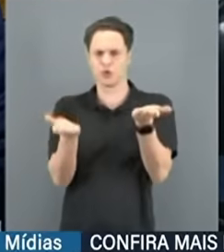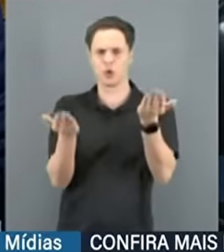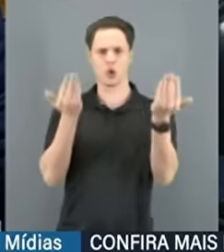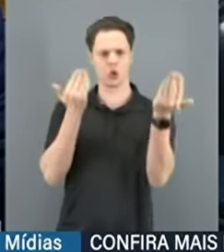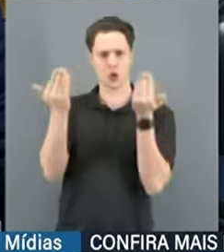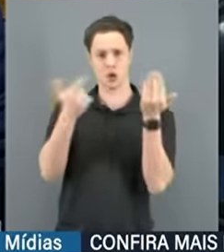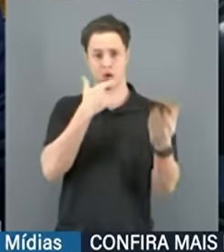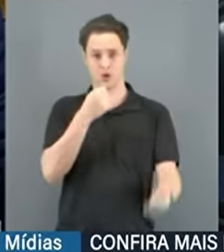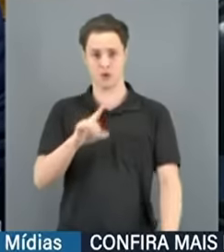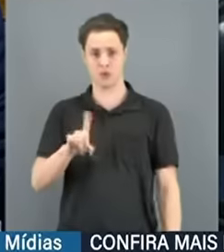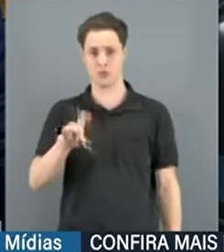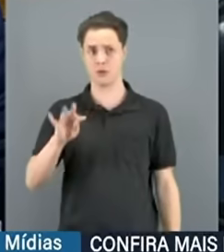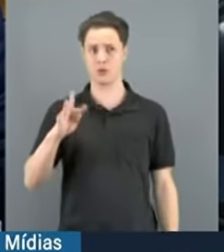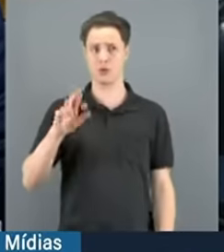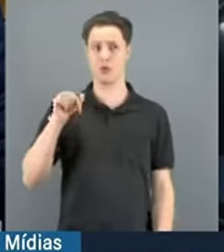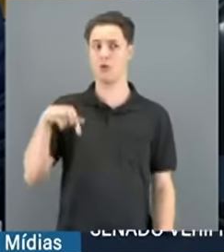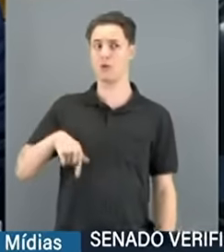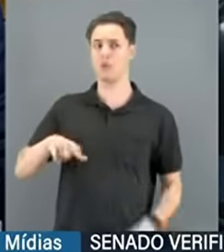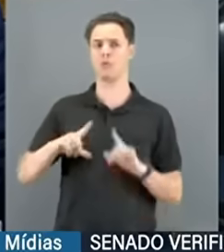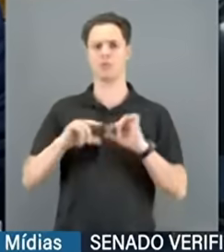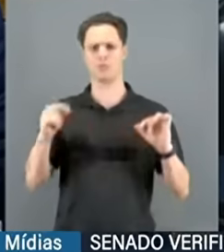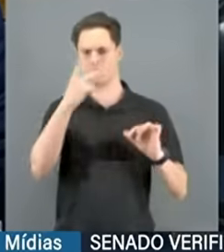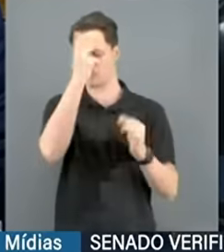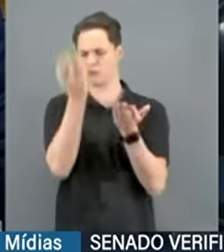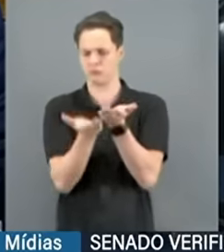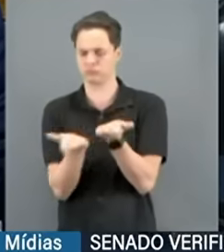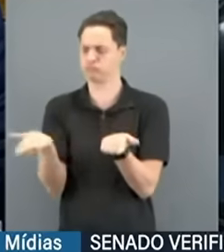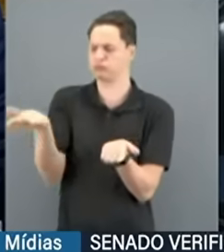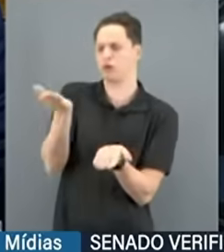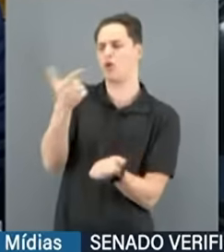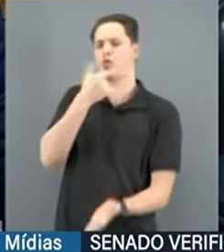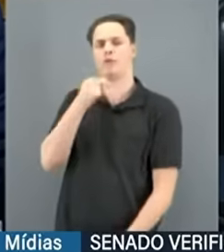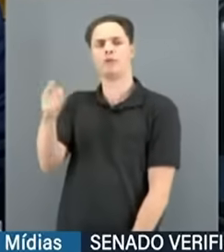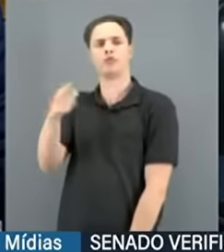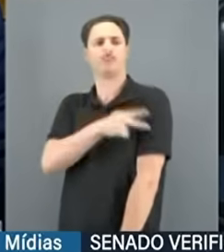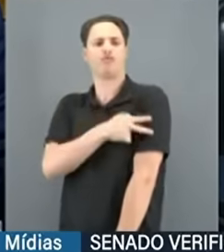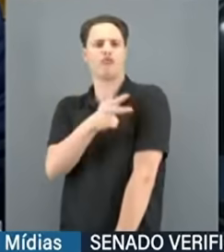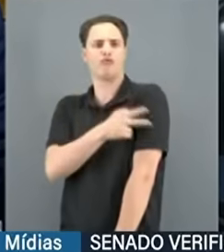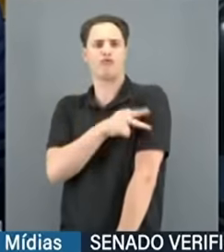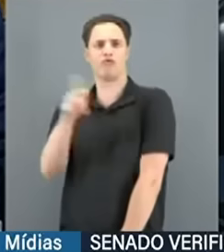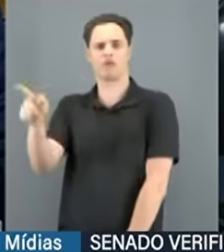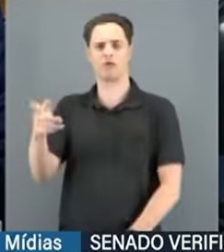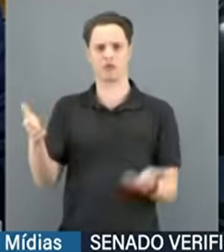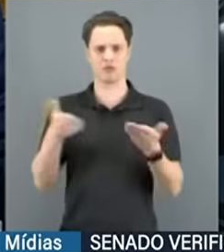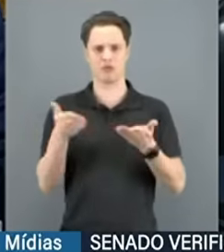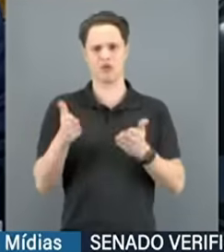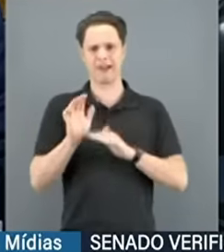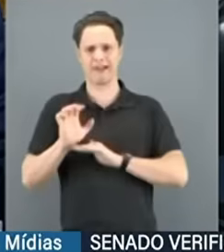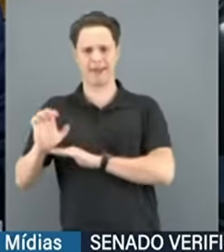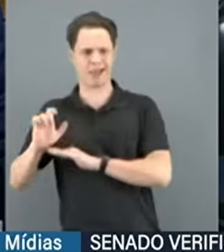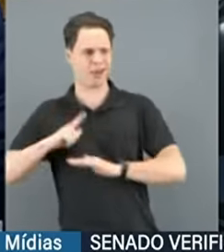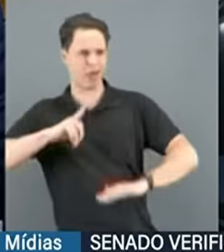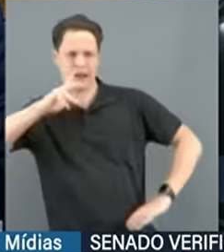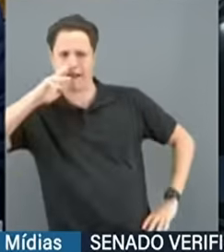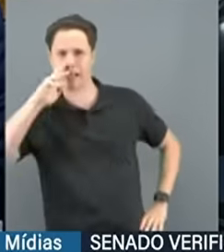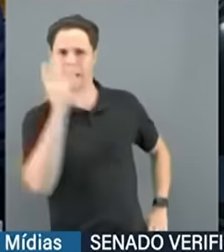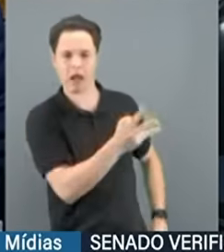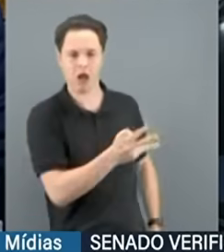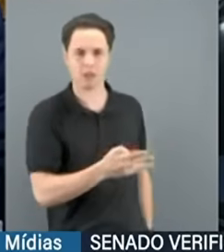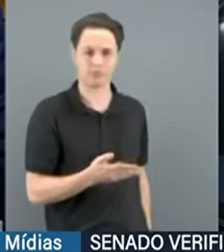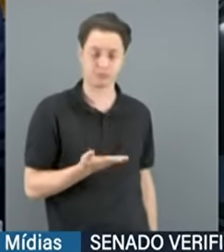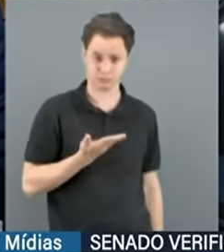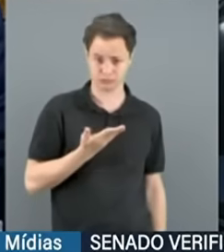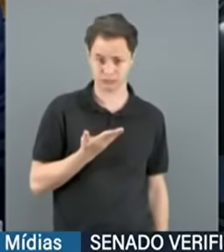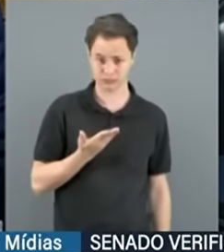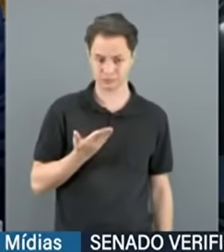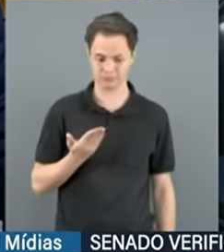em Brasília, é promovido a comandante do Exército e está aqui a extrema esquerda atacando o general Dutra. É uma incoerência